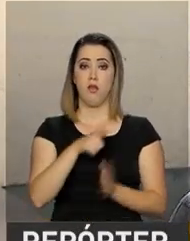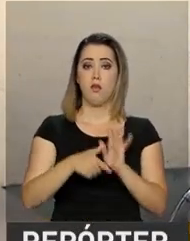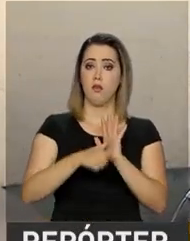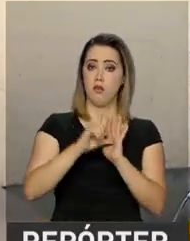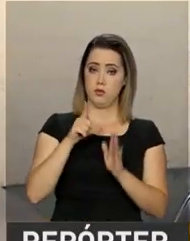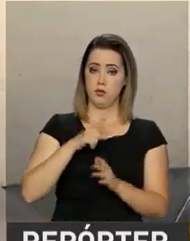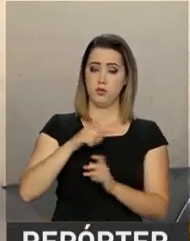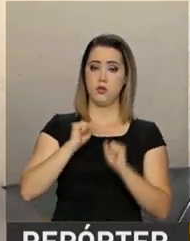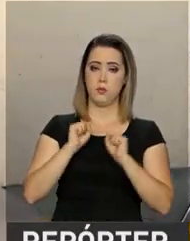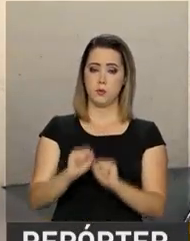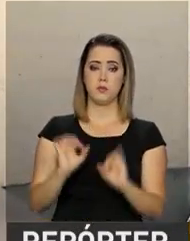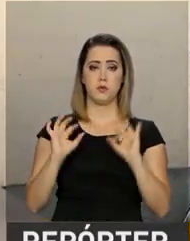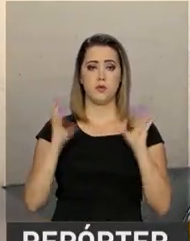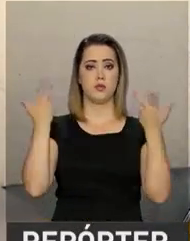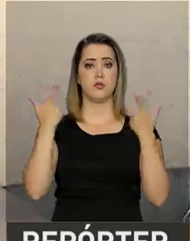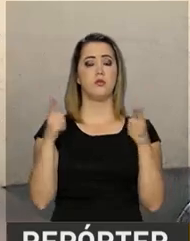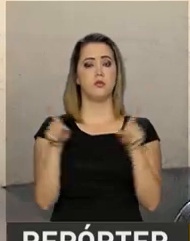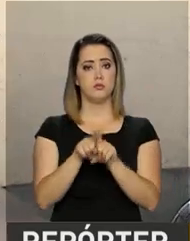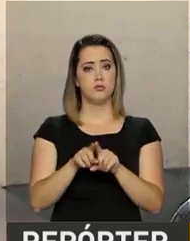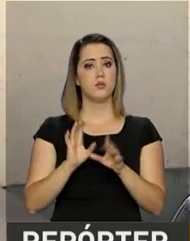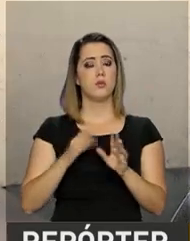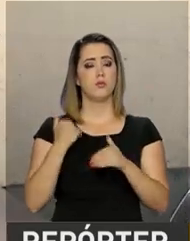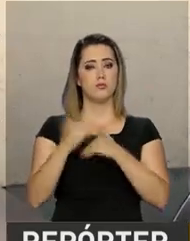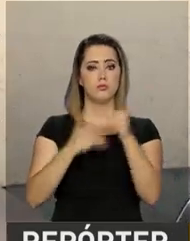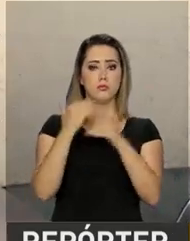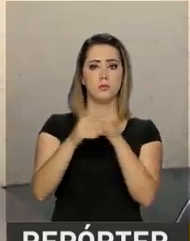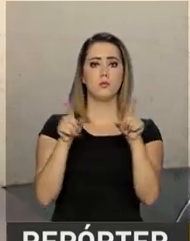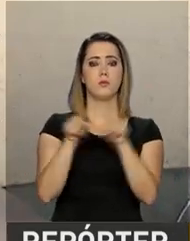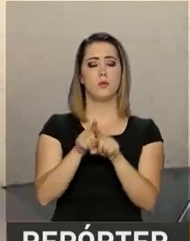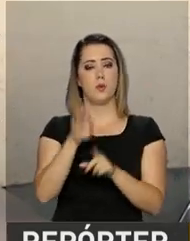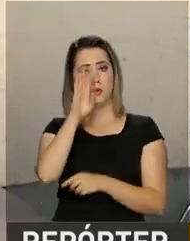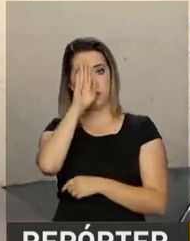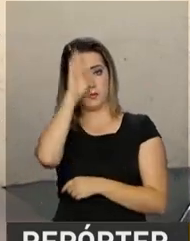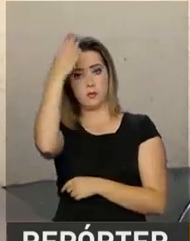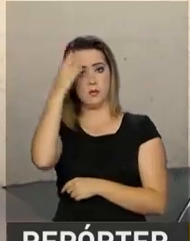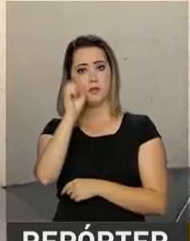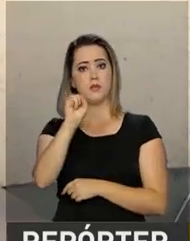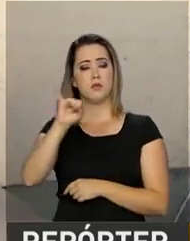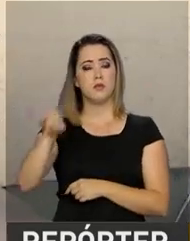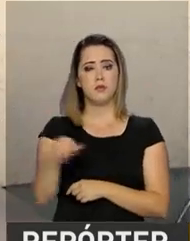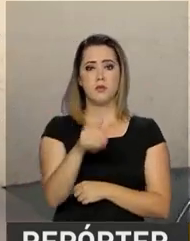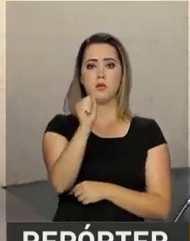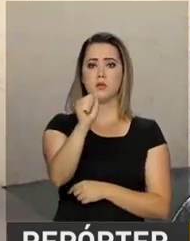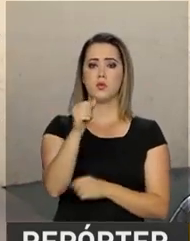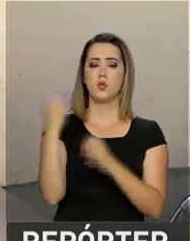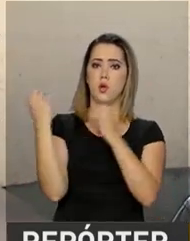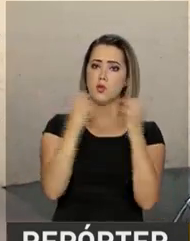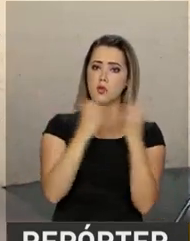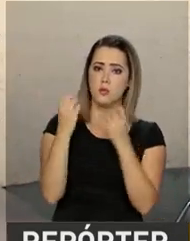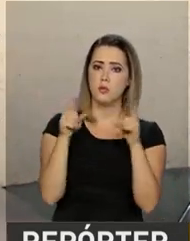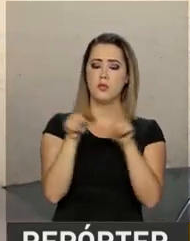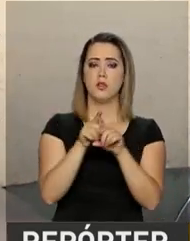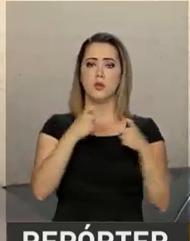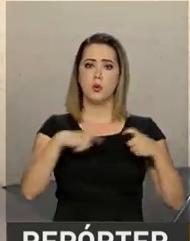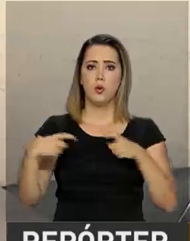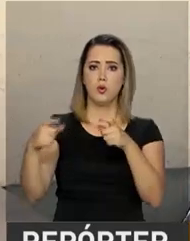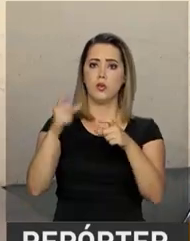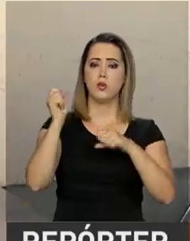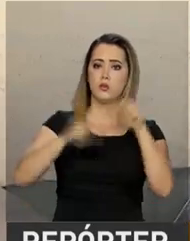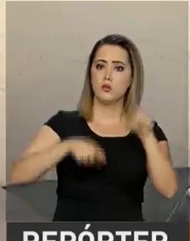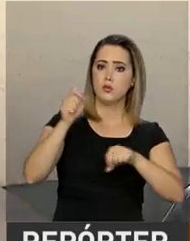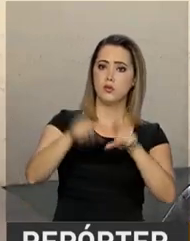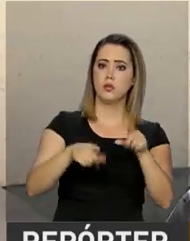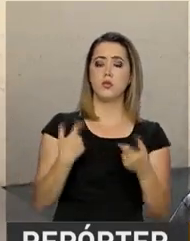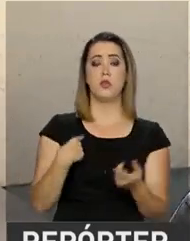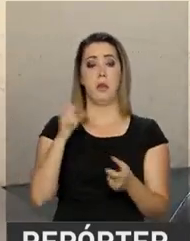o produtor que já usa um bom pacote tecnológico principalmente na soja em grande parte do milho nas regiões produtoras ele plantou